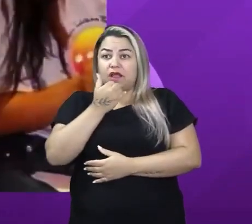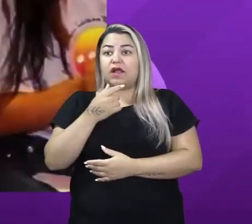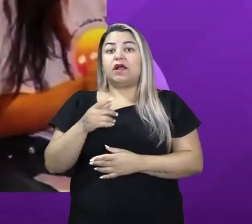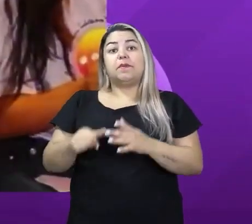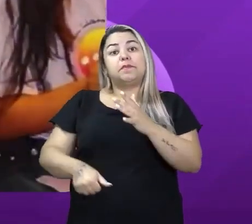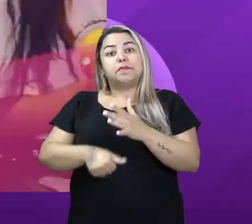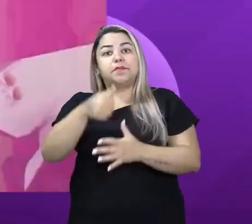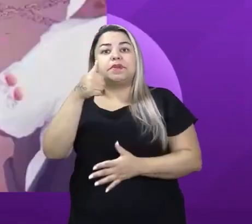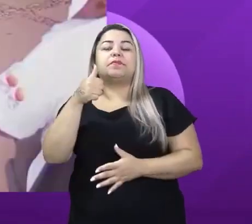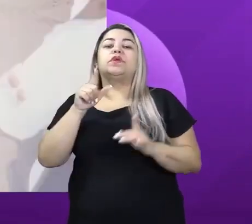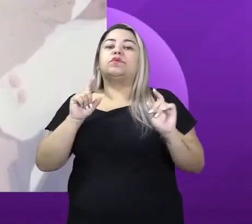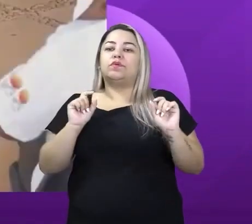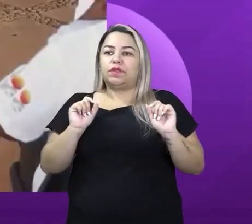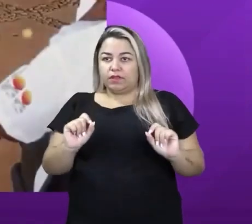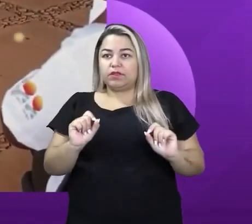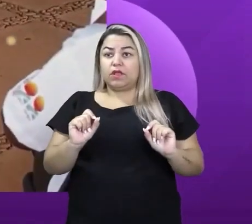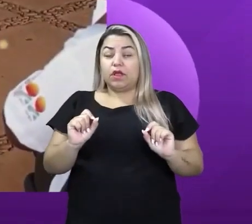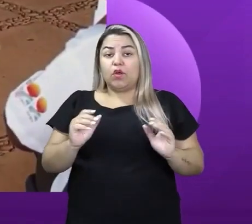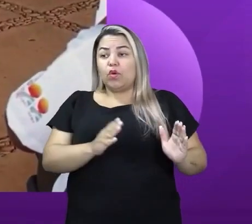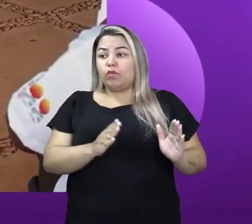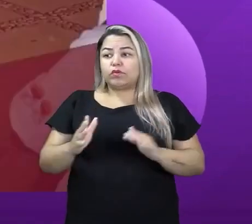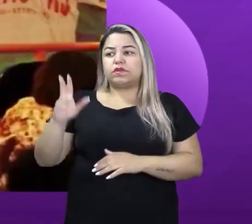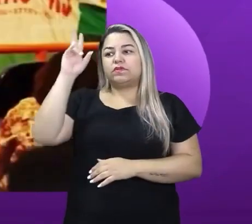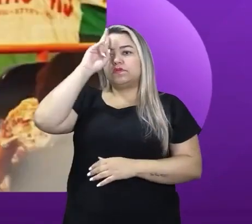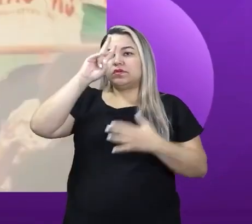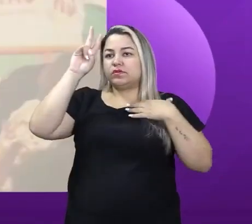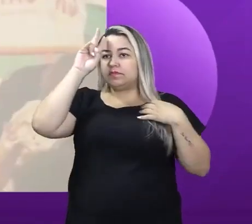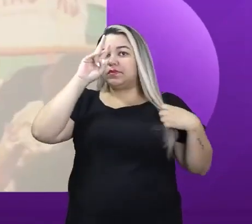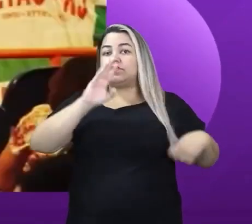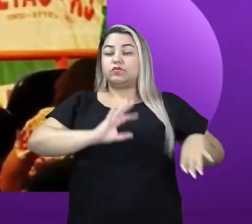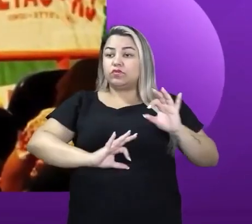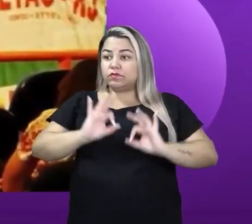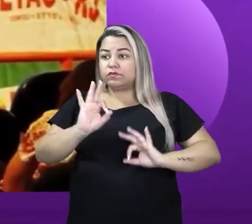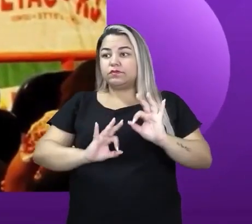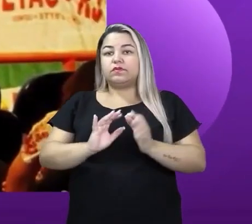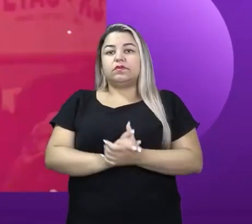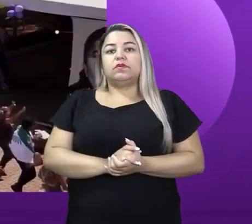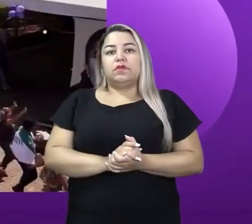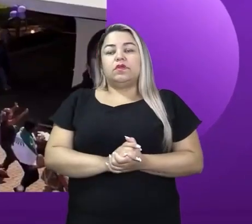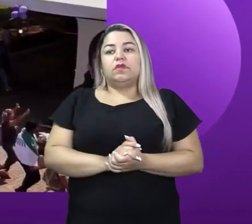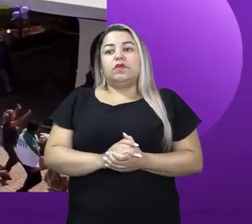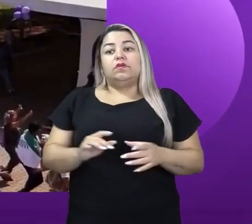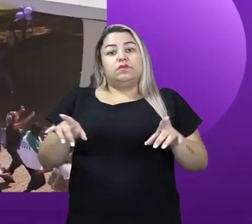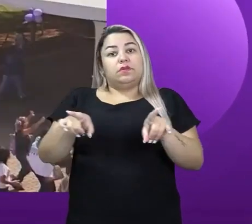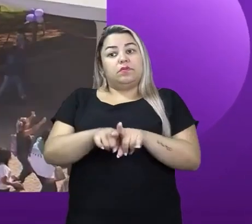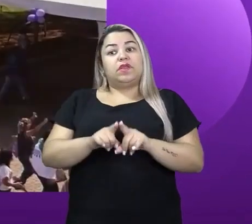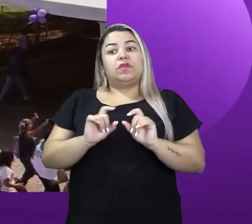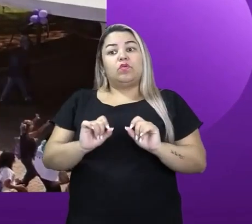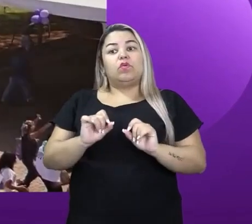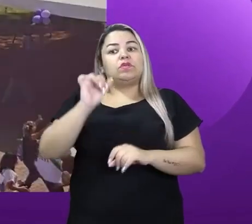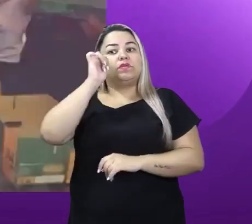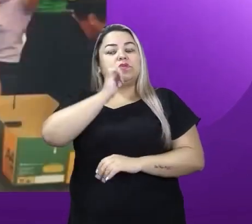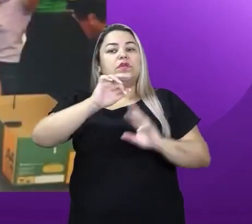primeiro, considerar o processo histórico de auto-organização. A auto-organização é quando as mulheres